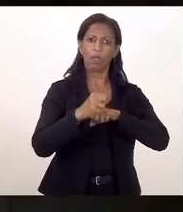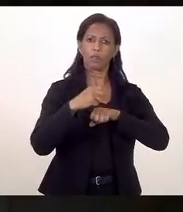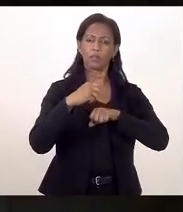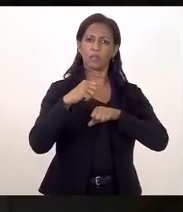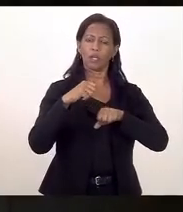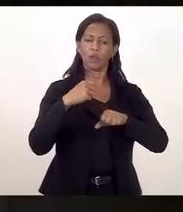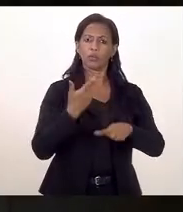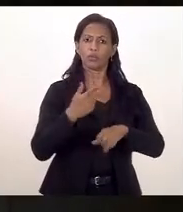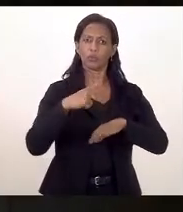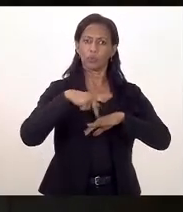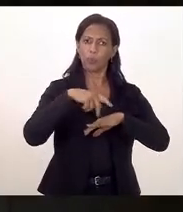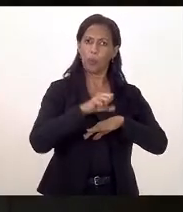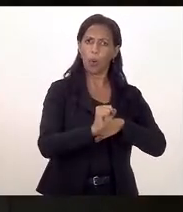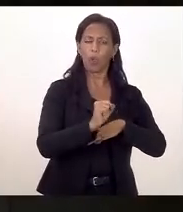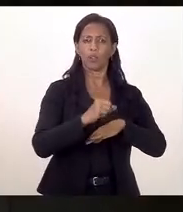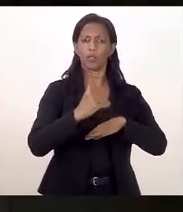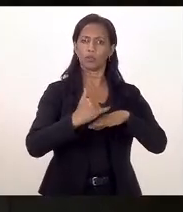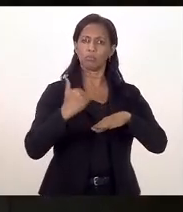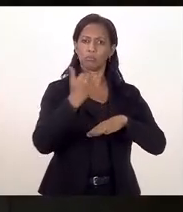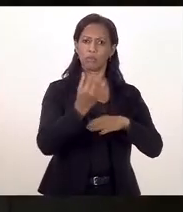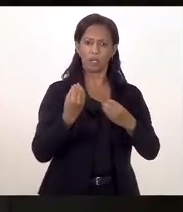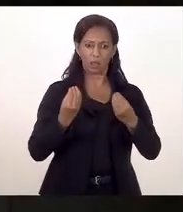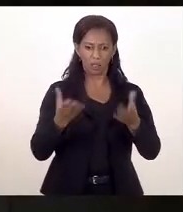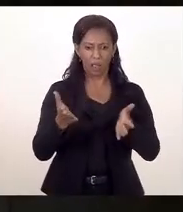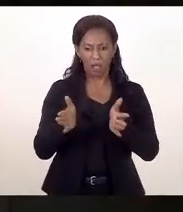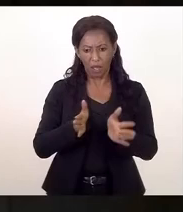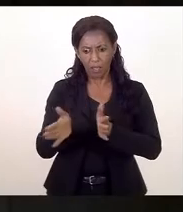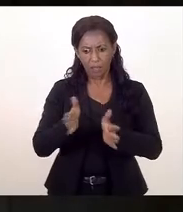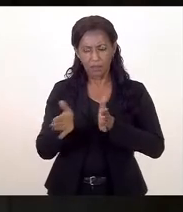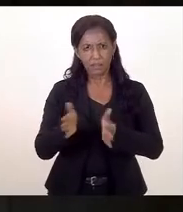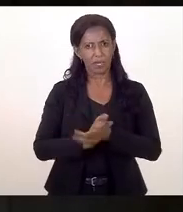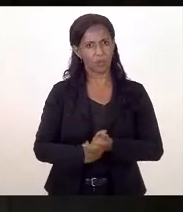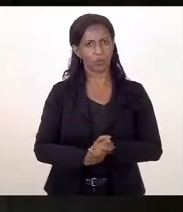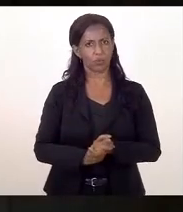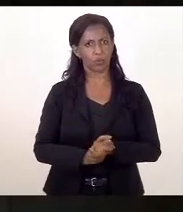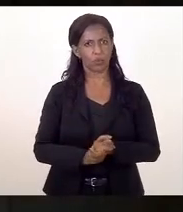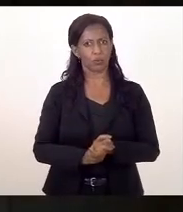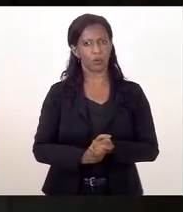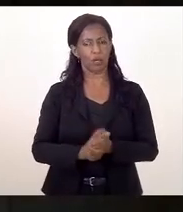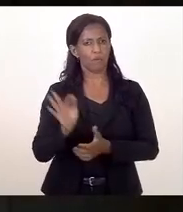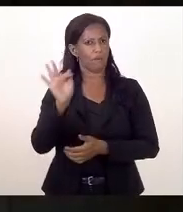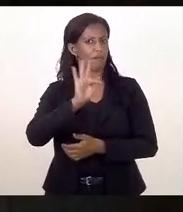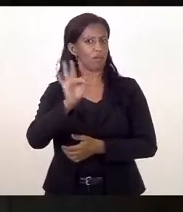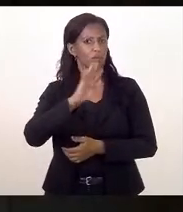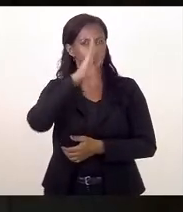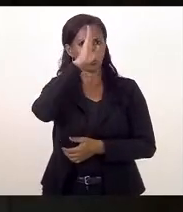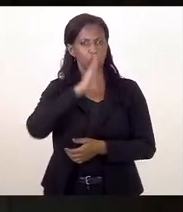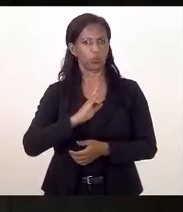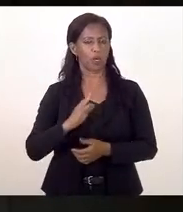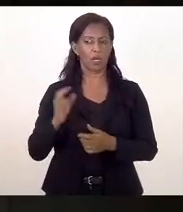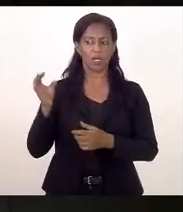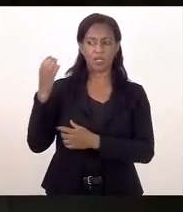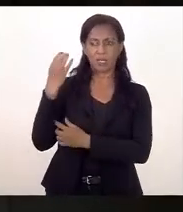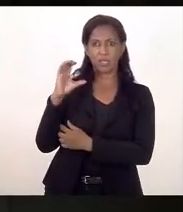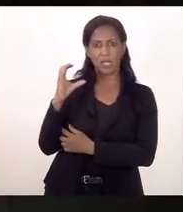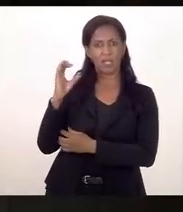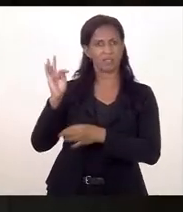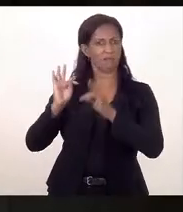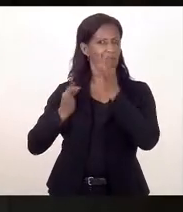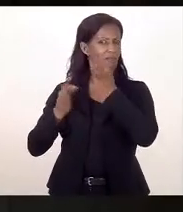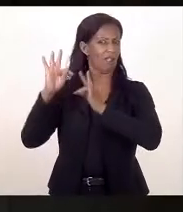atende, oferece acesso ao ensino superior público na Zona Oeste, que produz ciência e tecnologia,